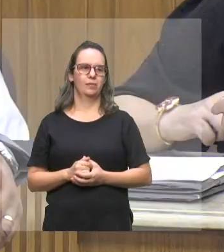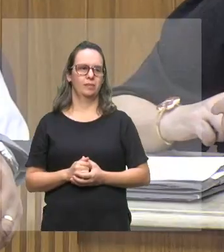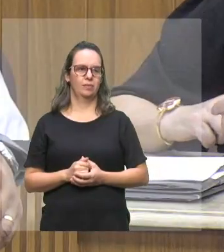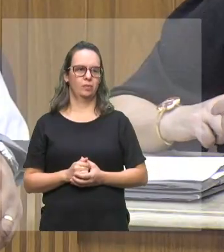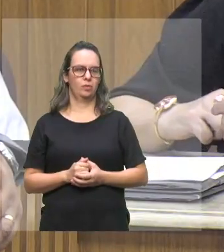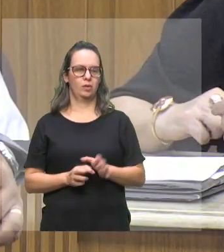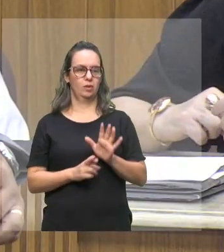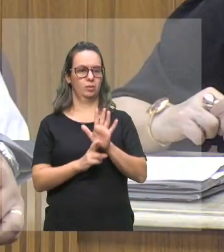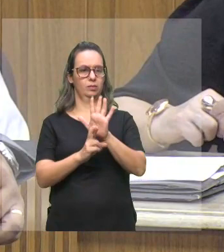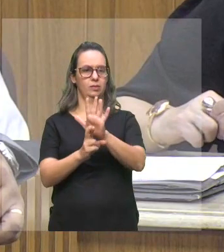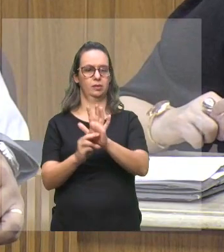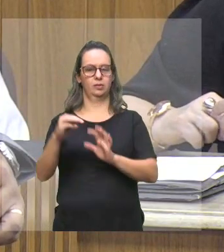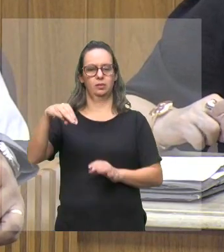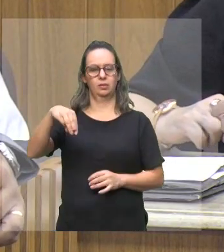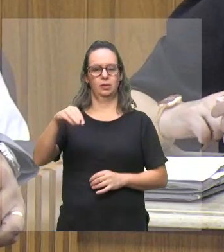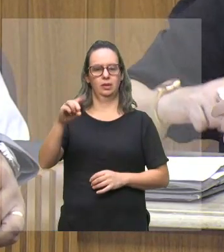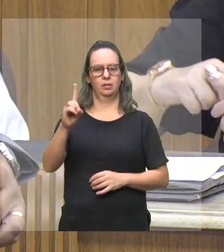falar